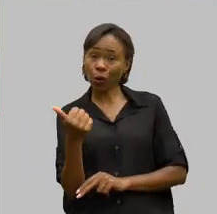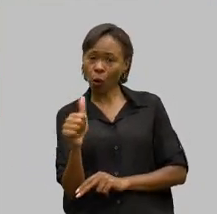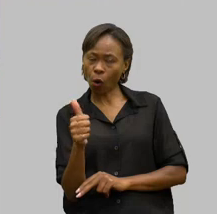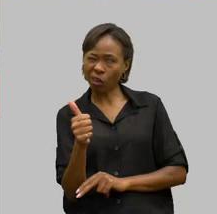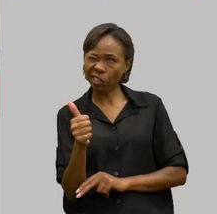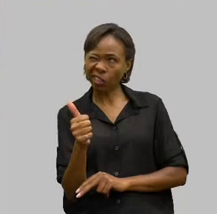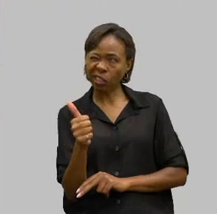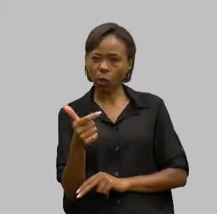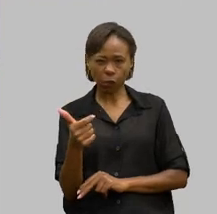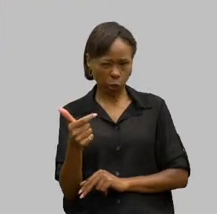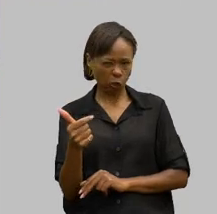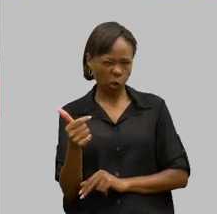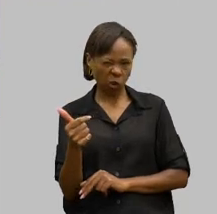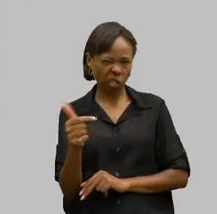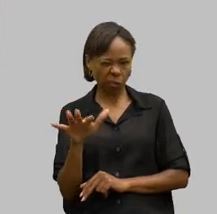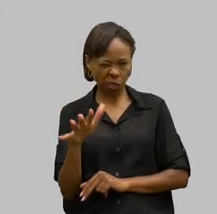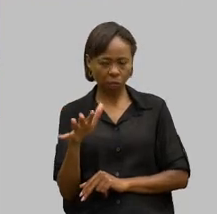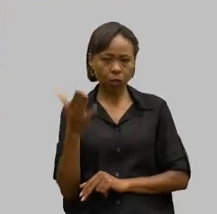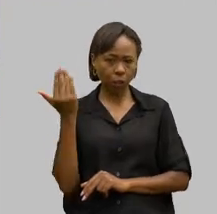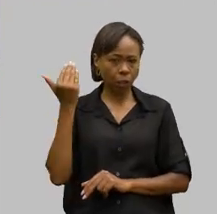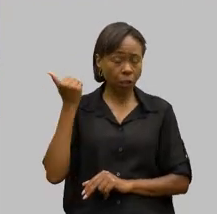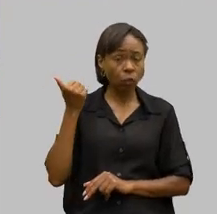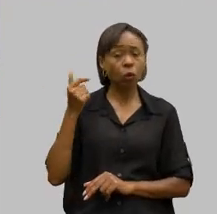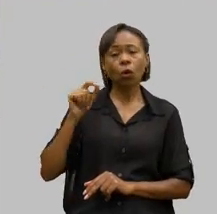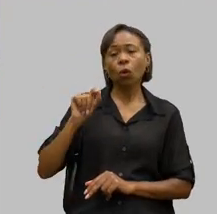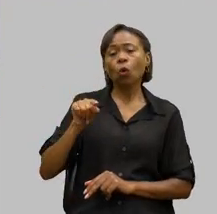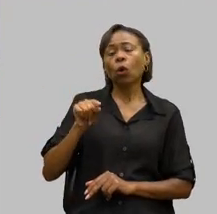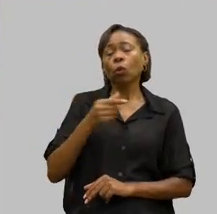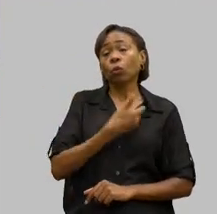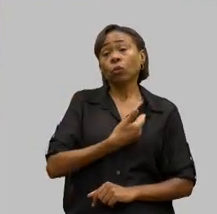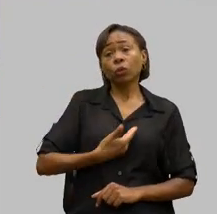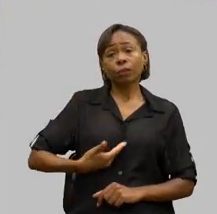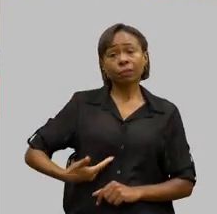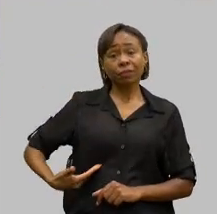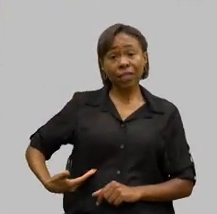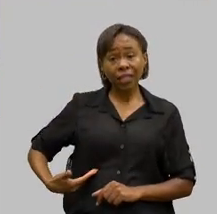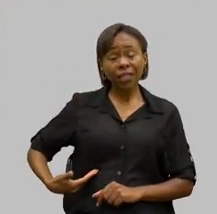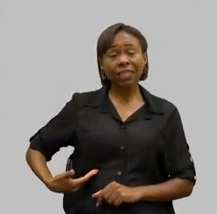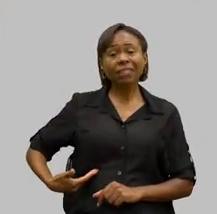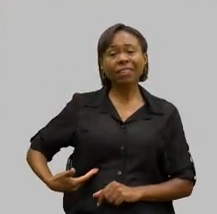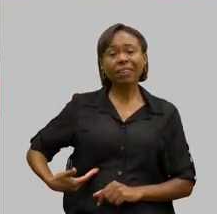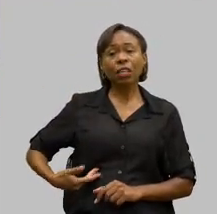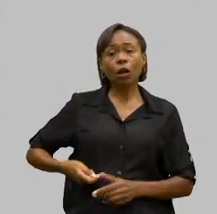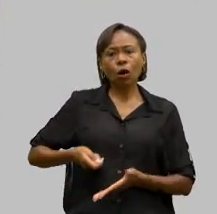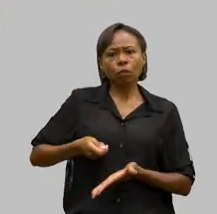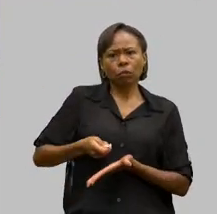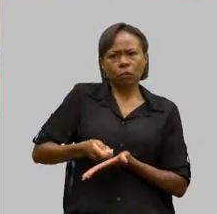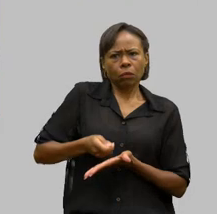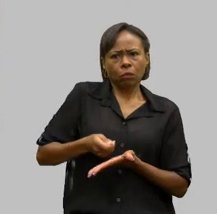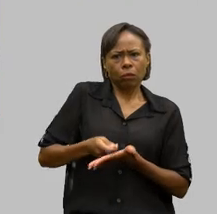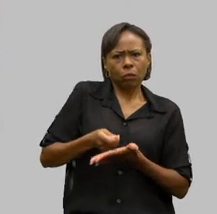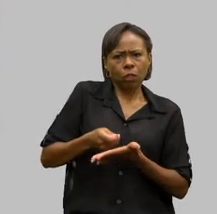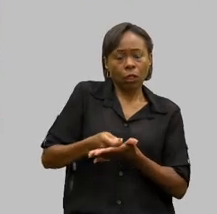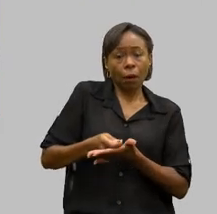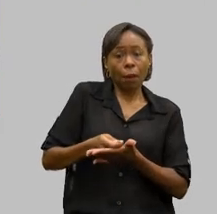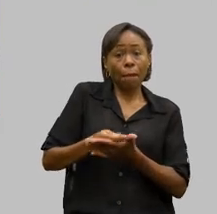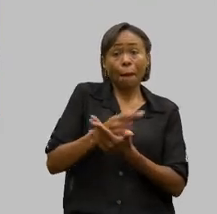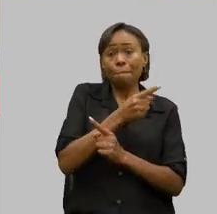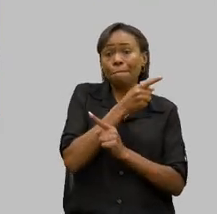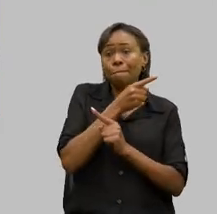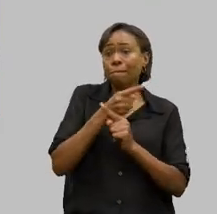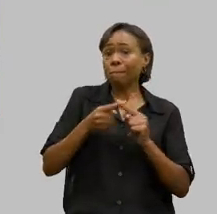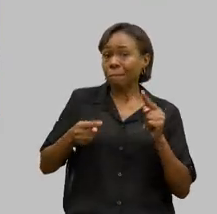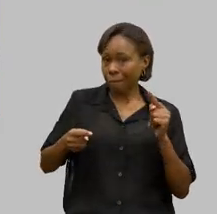me corrigir no ano, mas foi por aí, em que o governo, como um mecanismo de coerção para impedir a